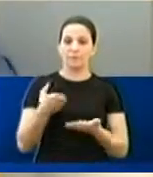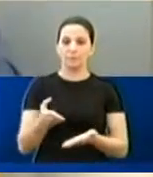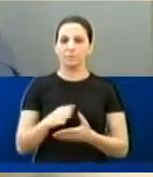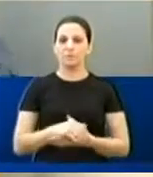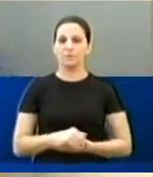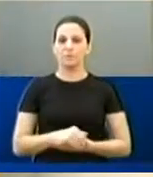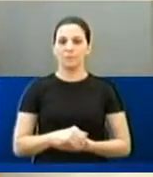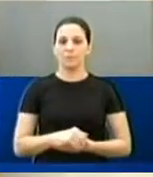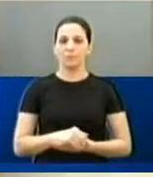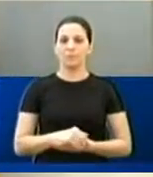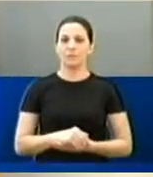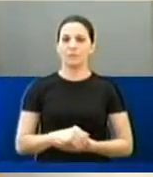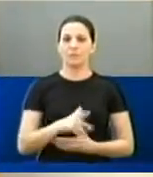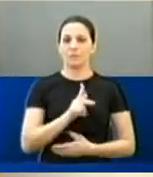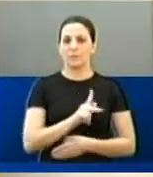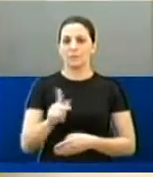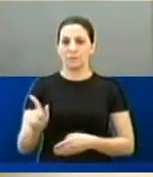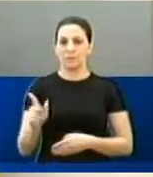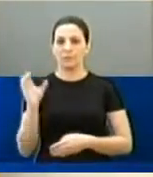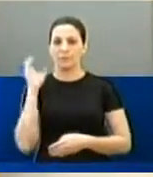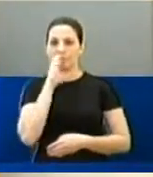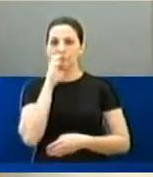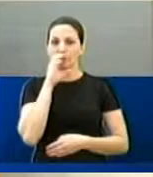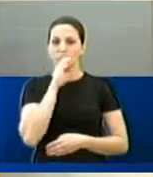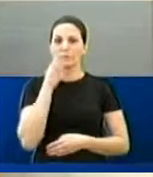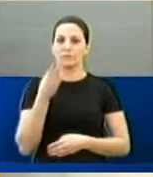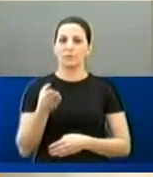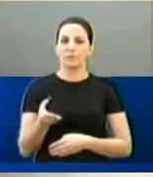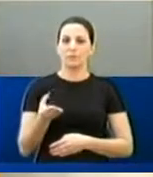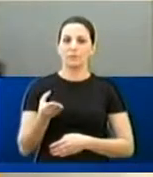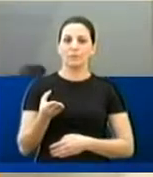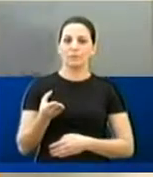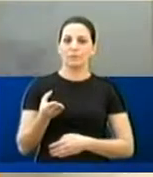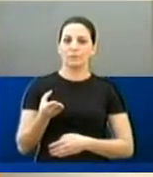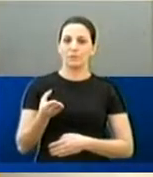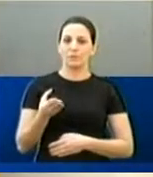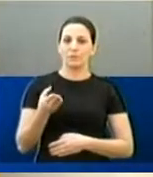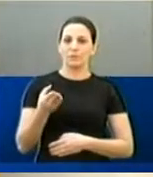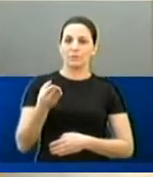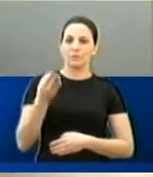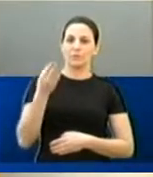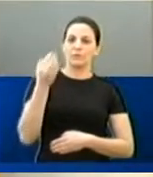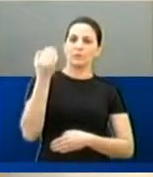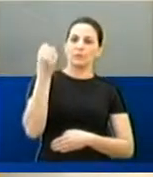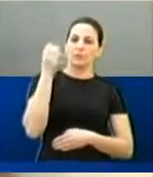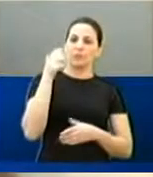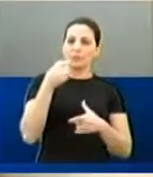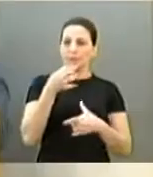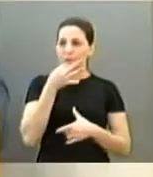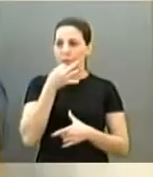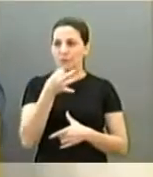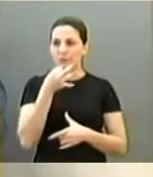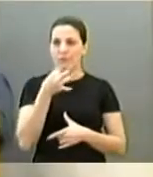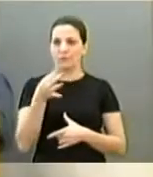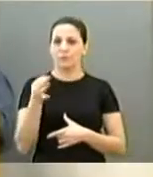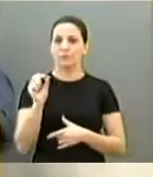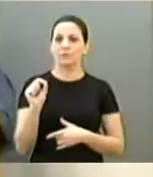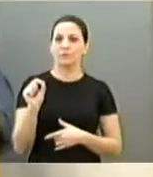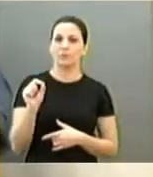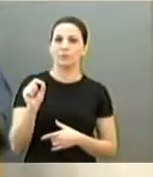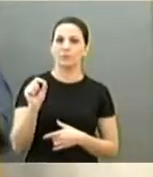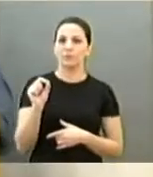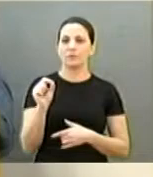Presidente, quero, bem rapidamente, tecer alguns comentários sobre os assuntos que eu relacionei